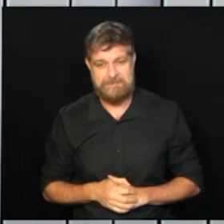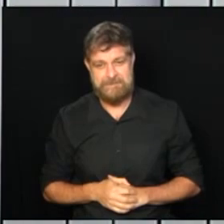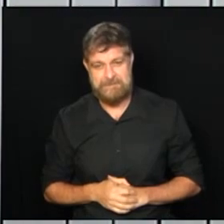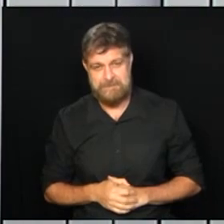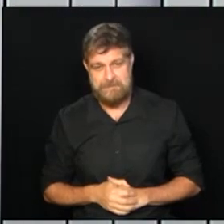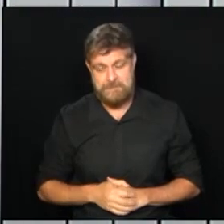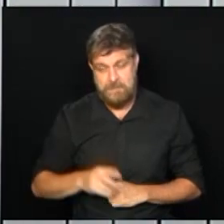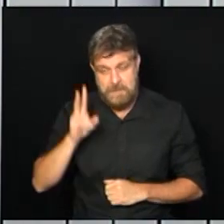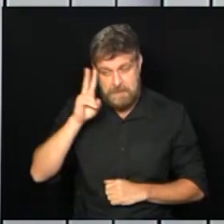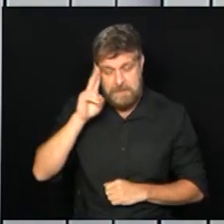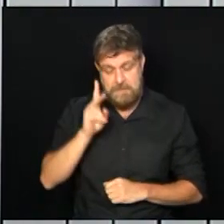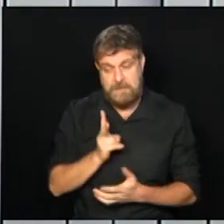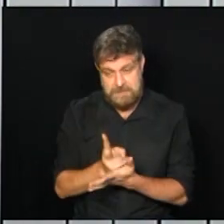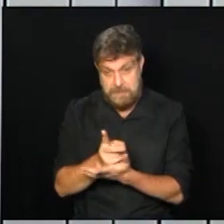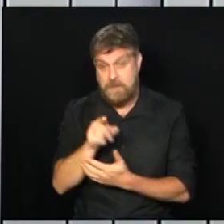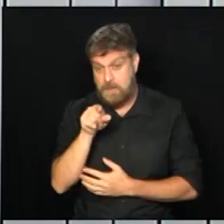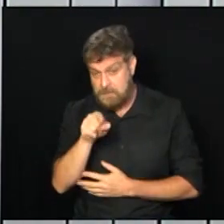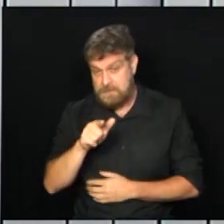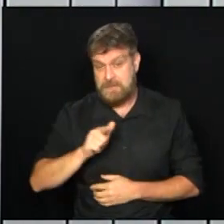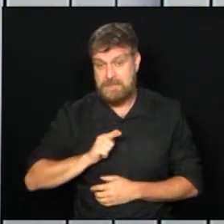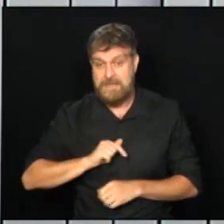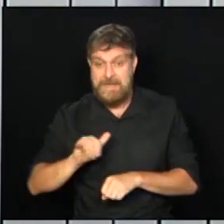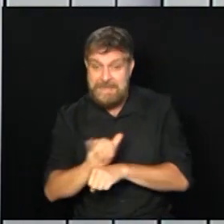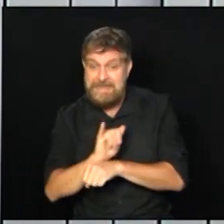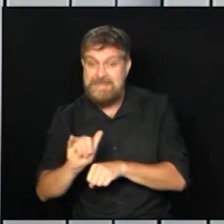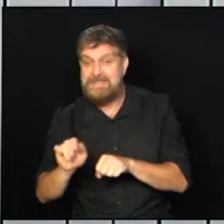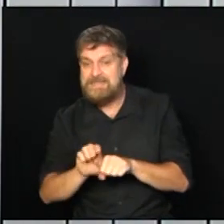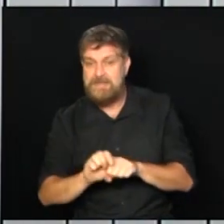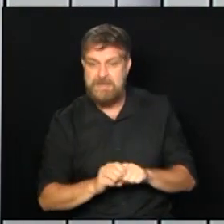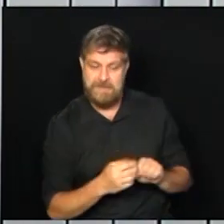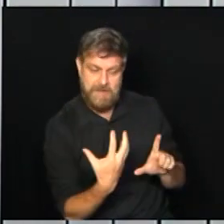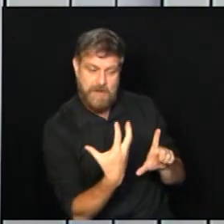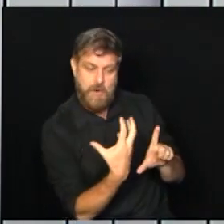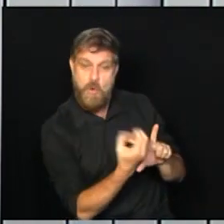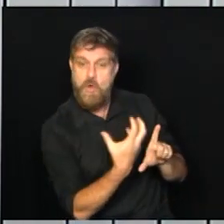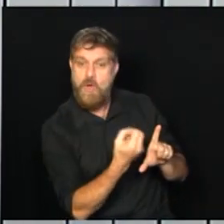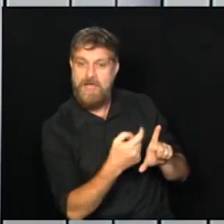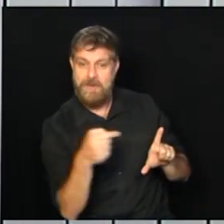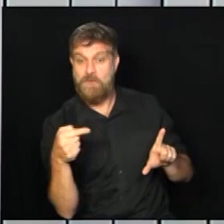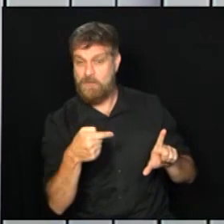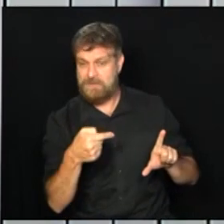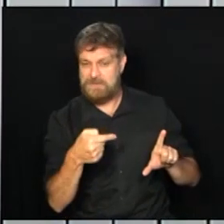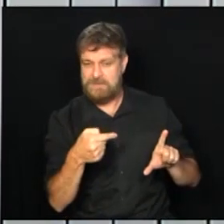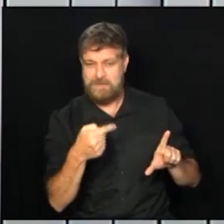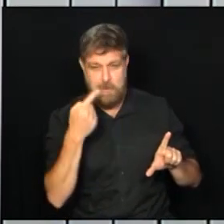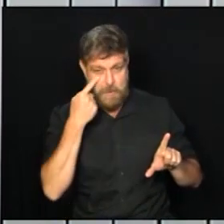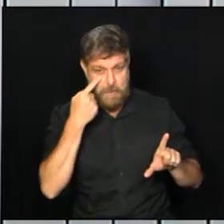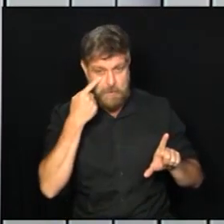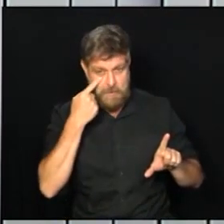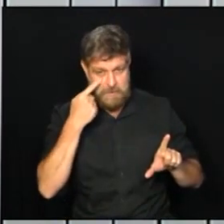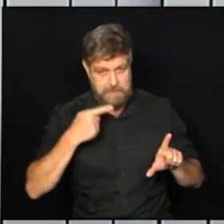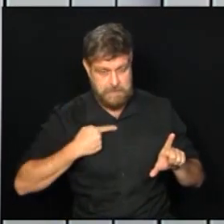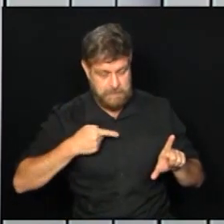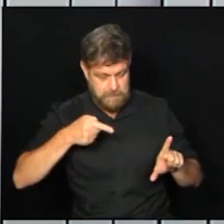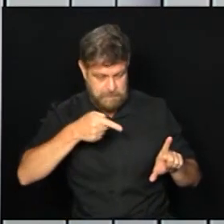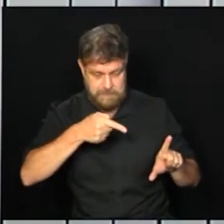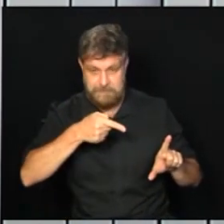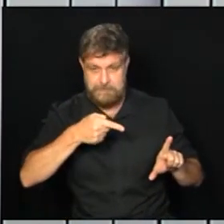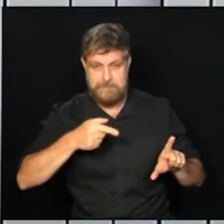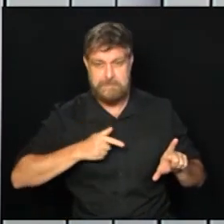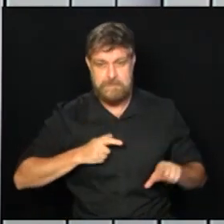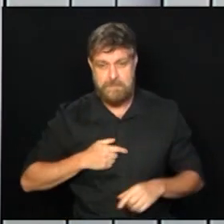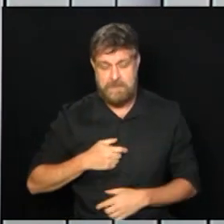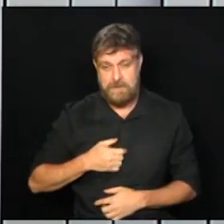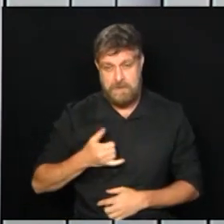978293776. Lembrando sempre que você tem a opção de enviar uma mensagem através do nosso QR Code. Olha só, tô apontando aqui para ele.